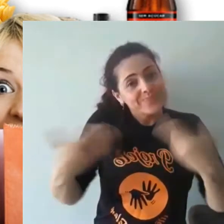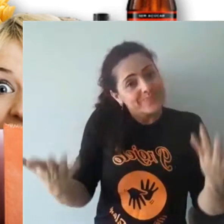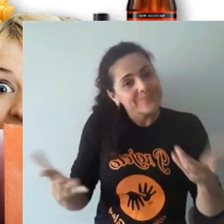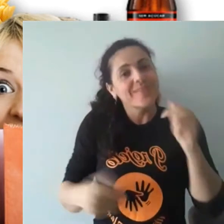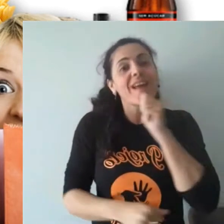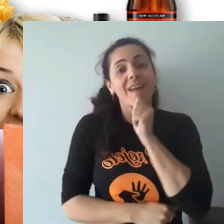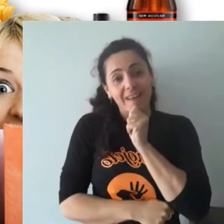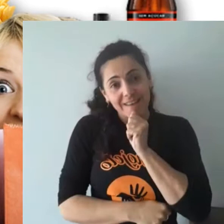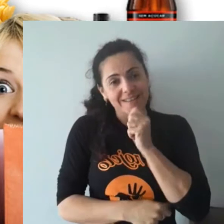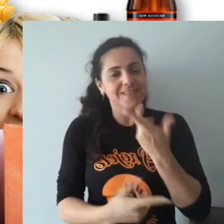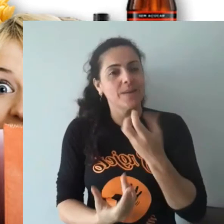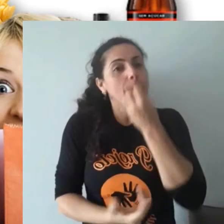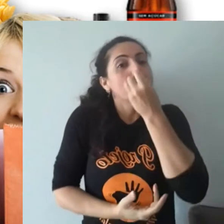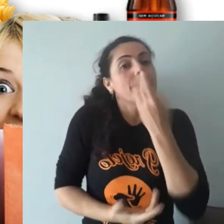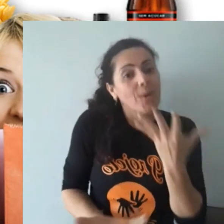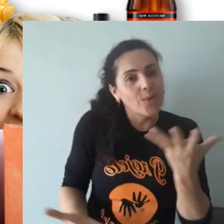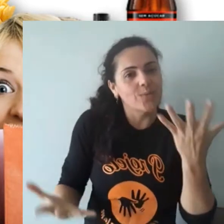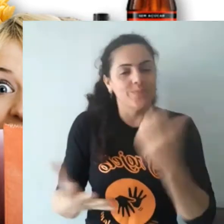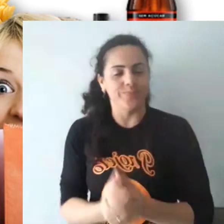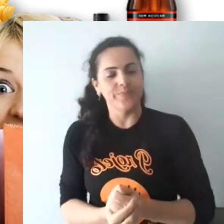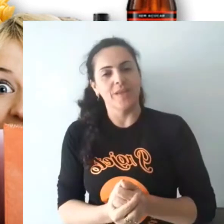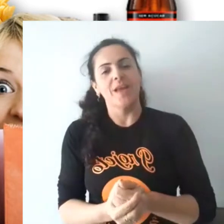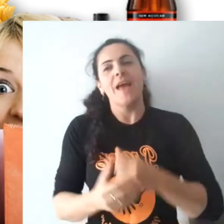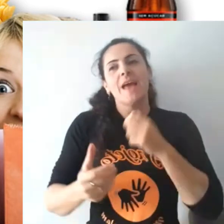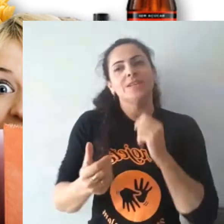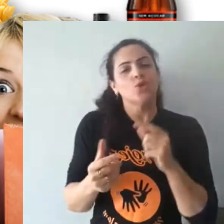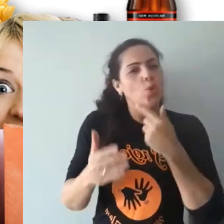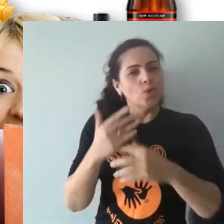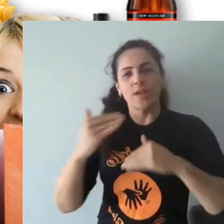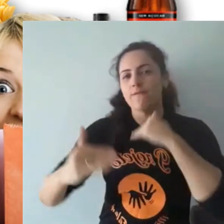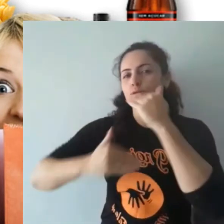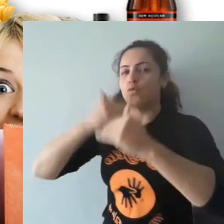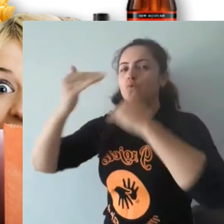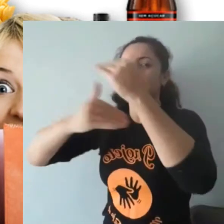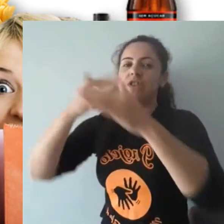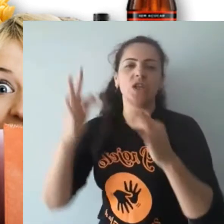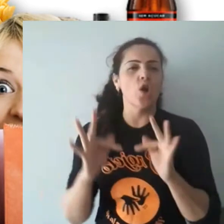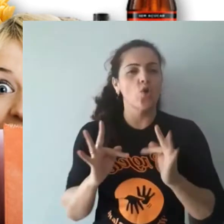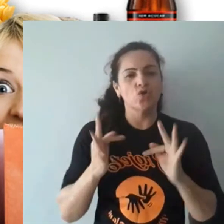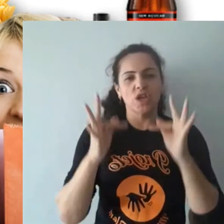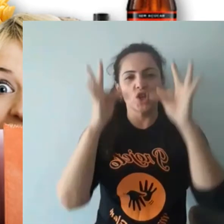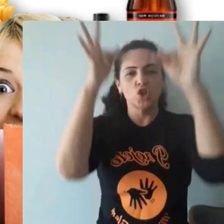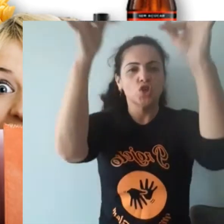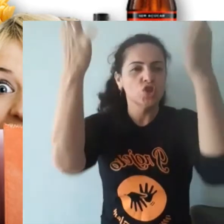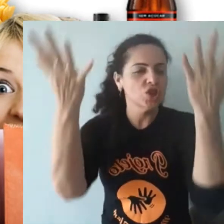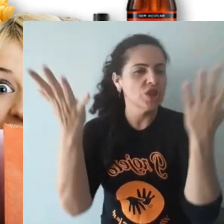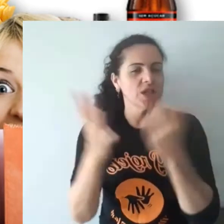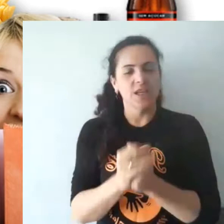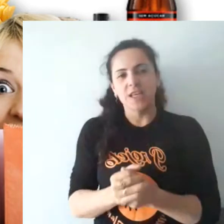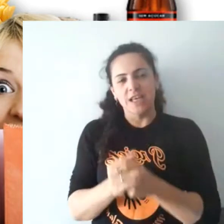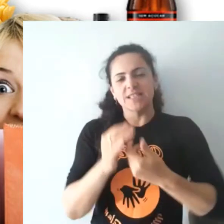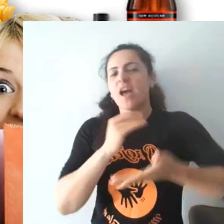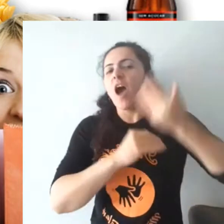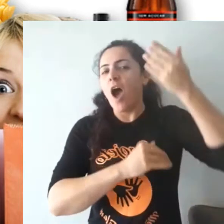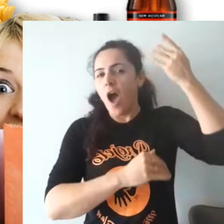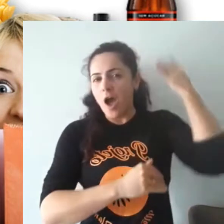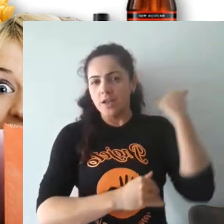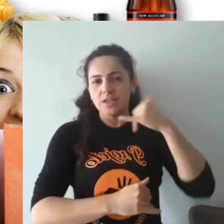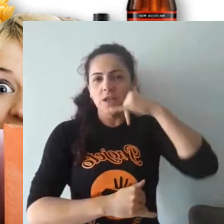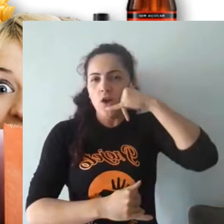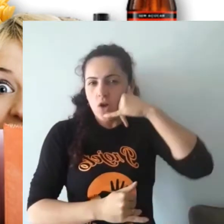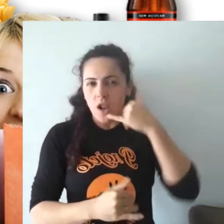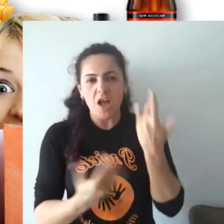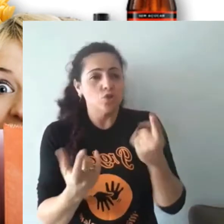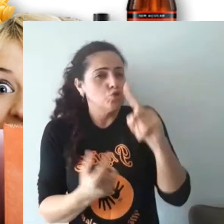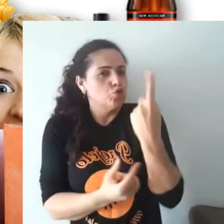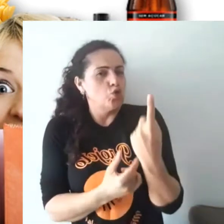ela traz essa ideia também. Quando a gente tem aquele celular velhinho que só fazia chamada, só mandava mensagem, hoje ele já não serve mais.